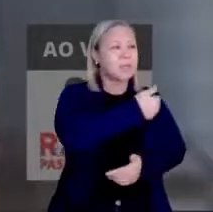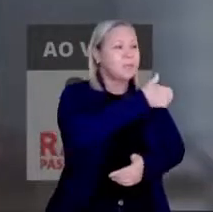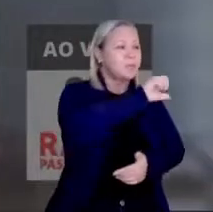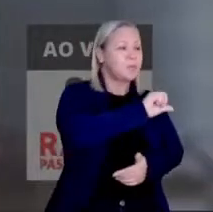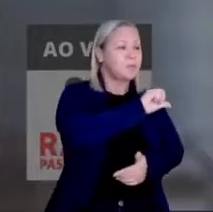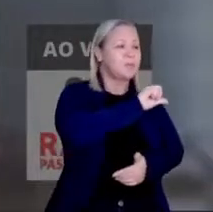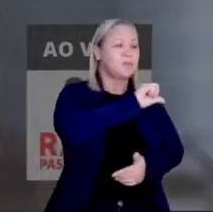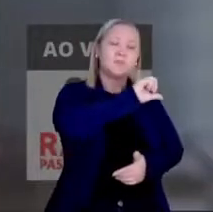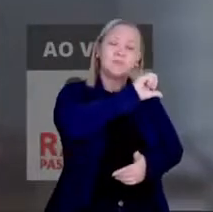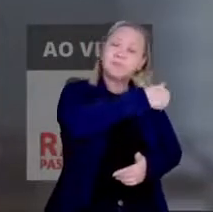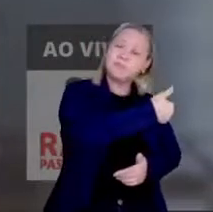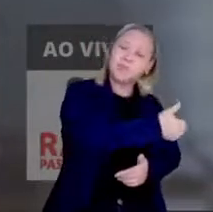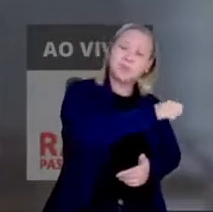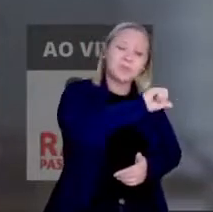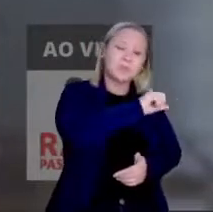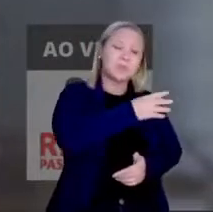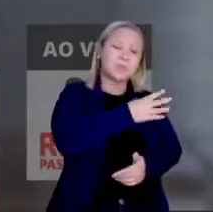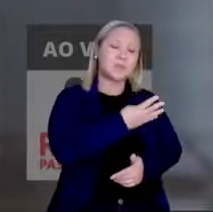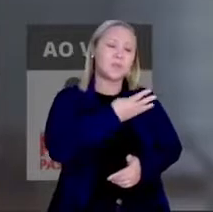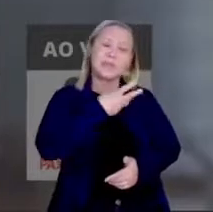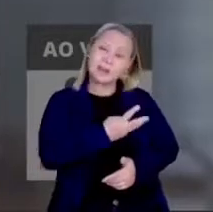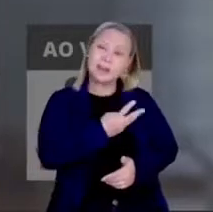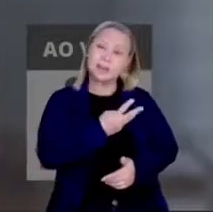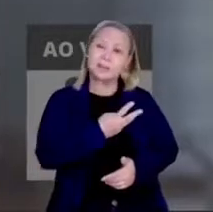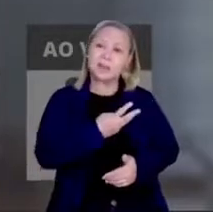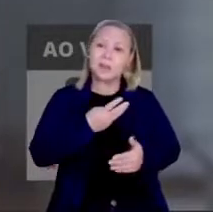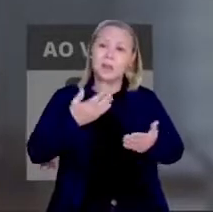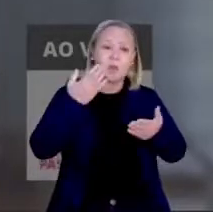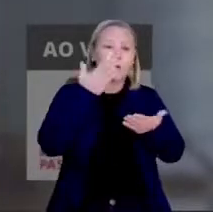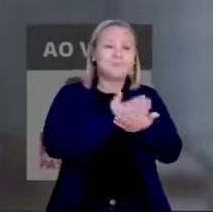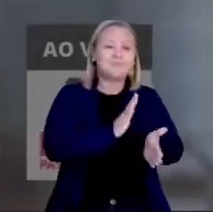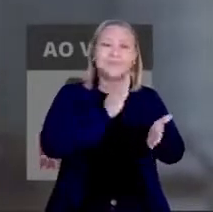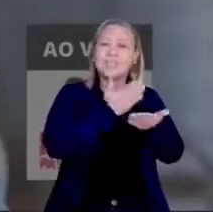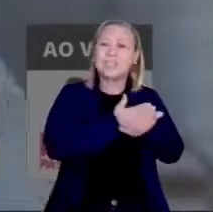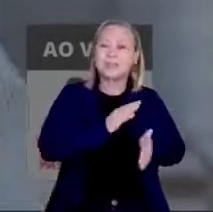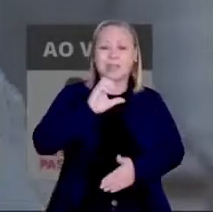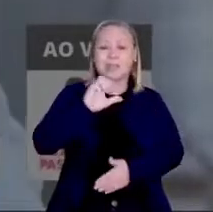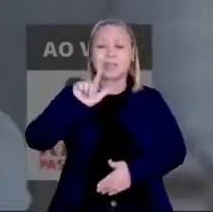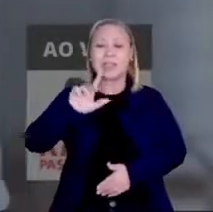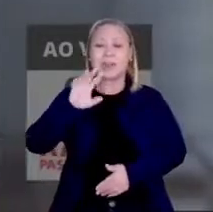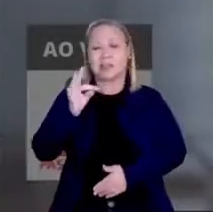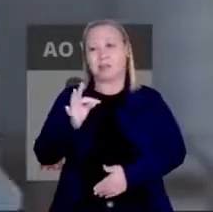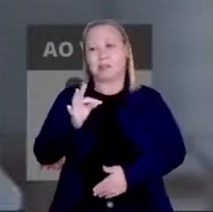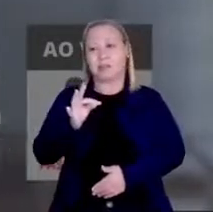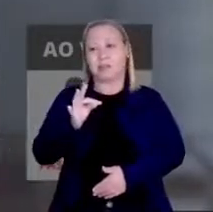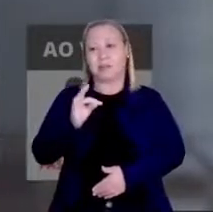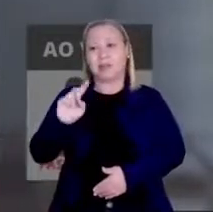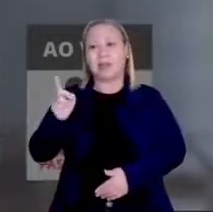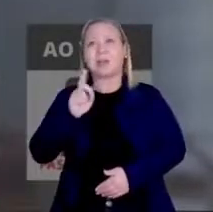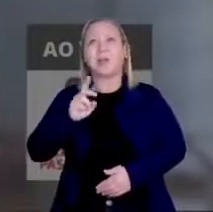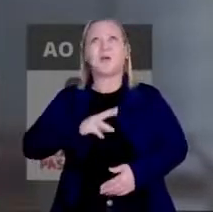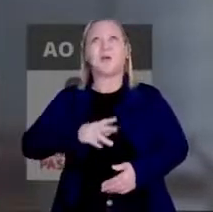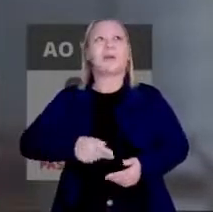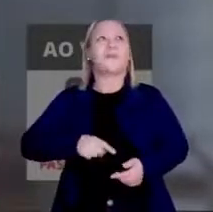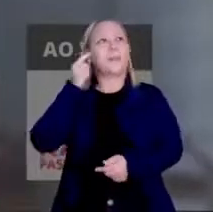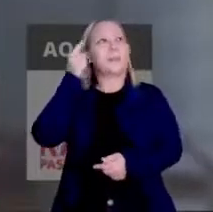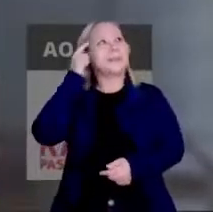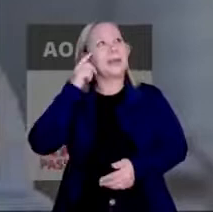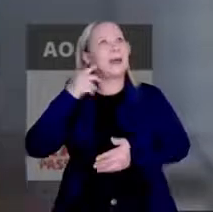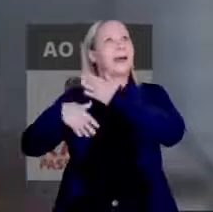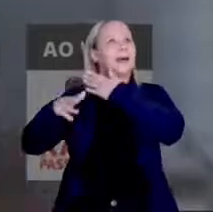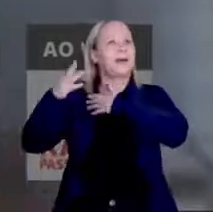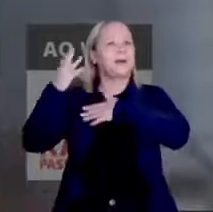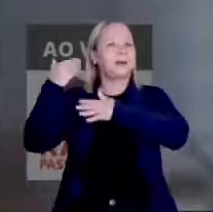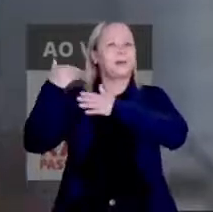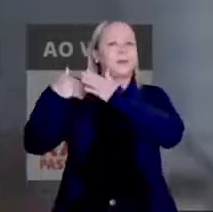CNI, com os sindicatos e com o governo. Não deu certo porque os empresários só queriam destruir e não